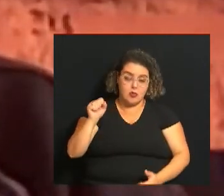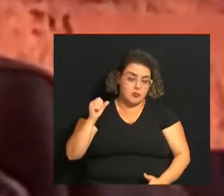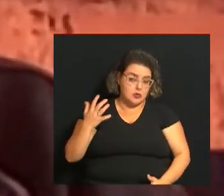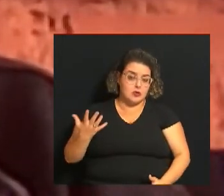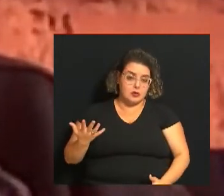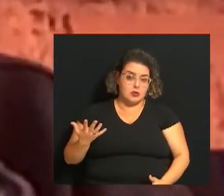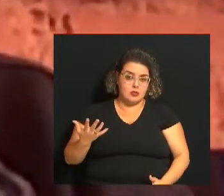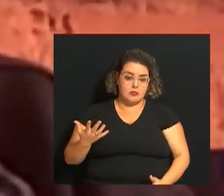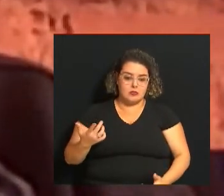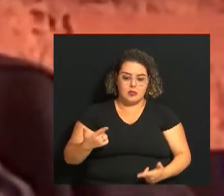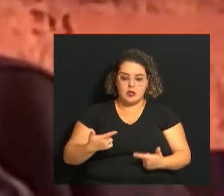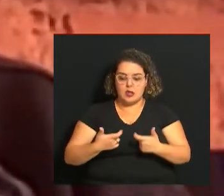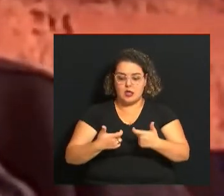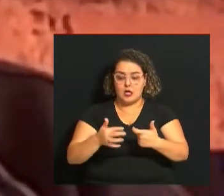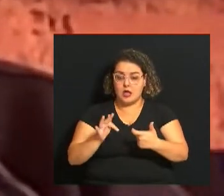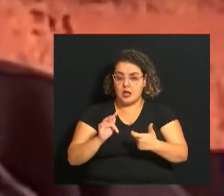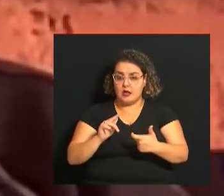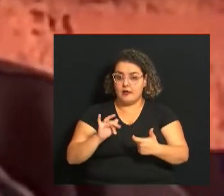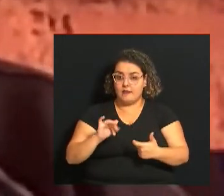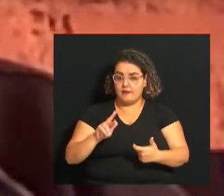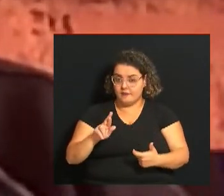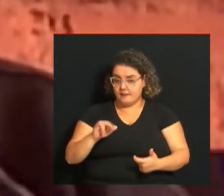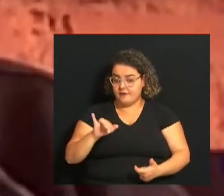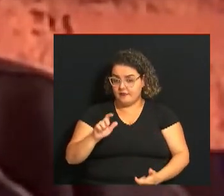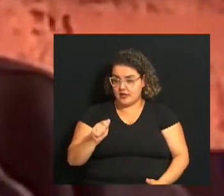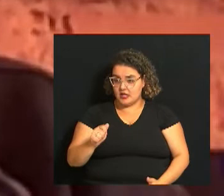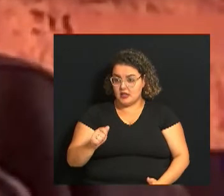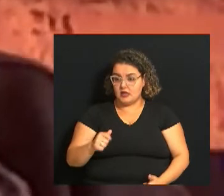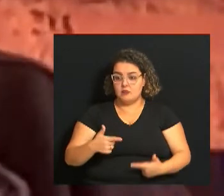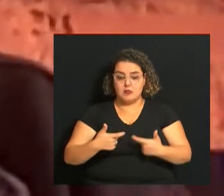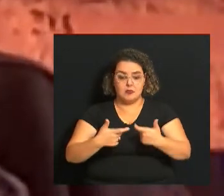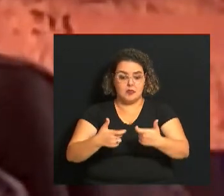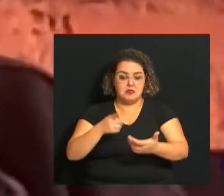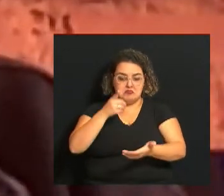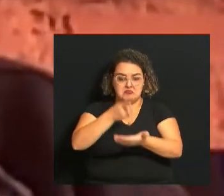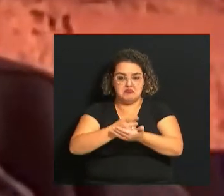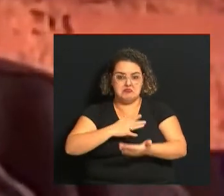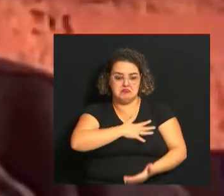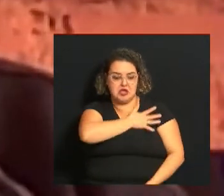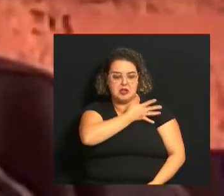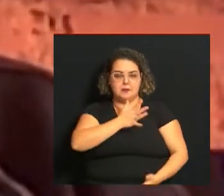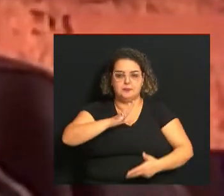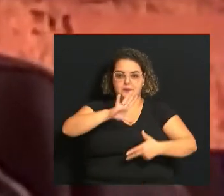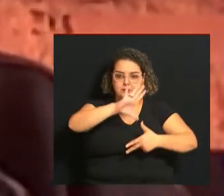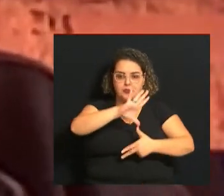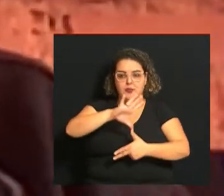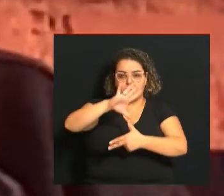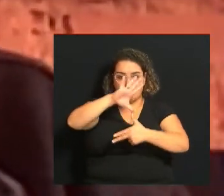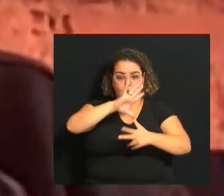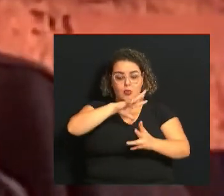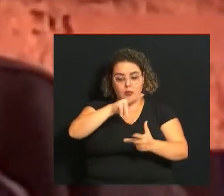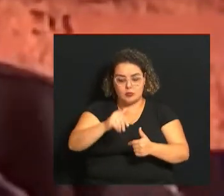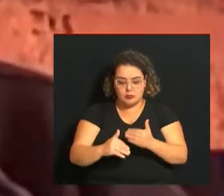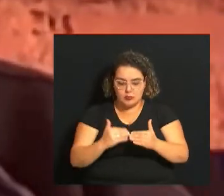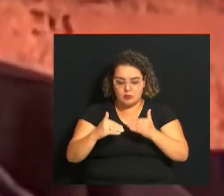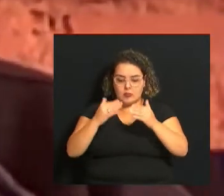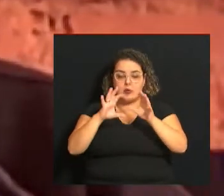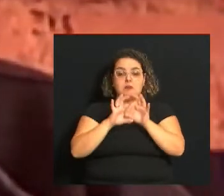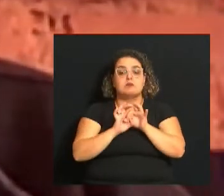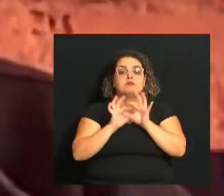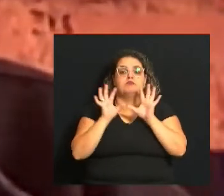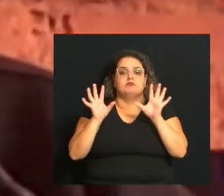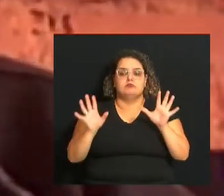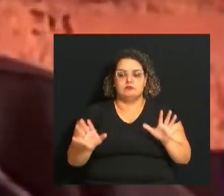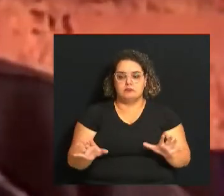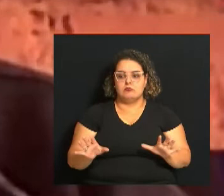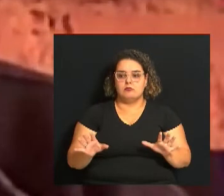Guerra Fria, acabaram as ditaduras na América Latina, o mundo se desenvolveu, passou a usar a liberdade como